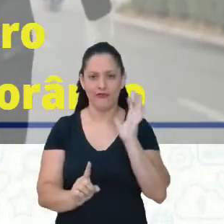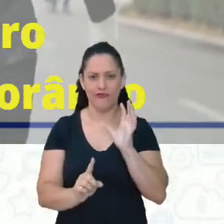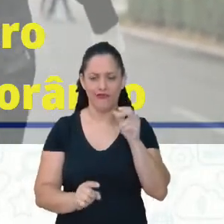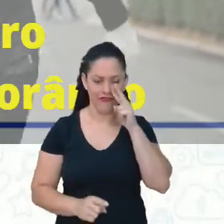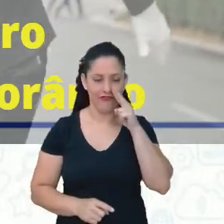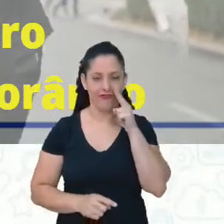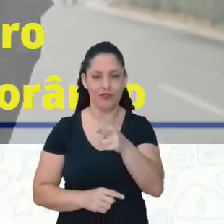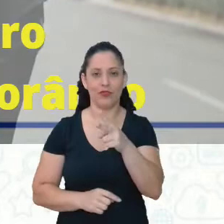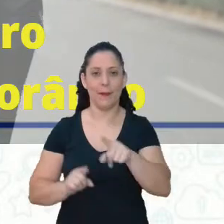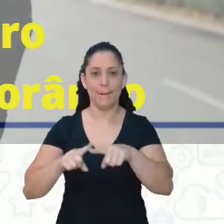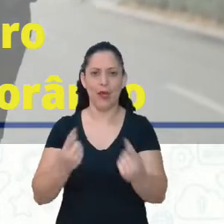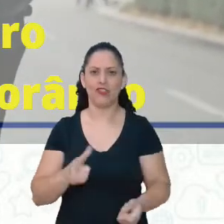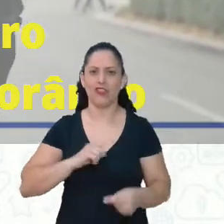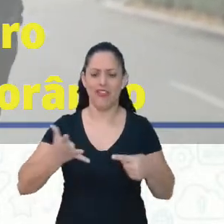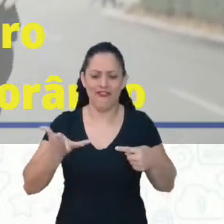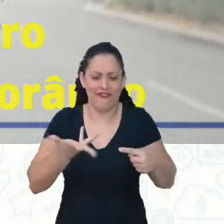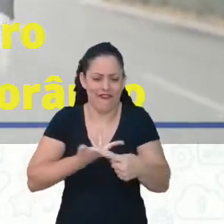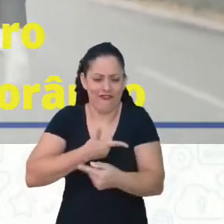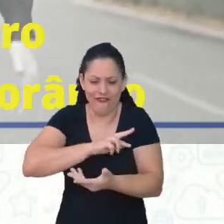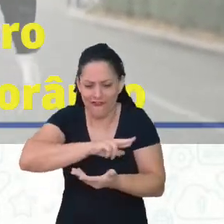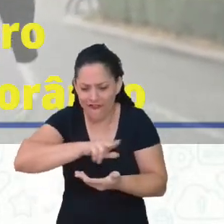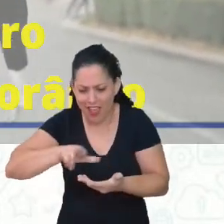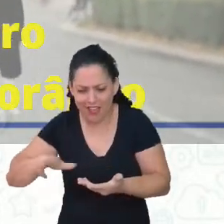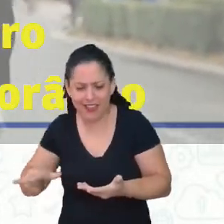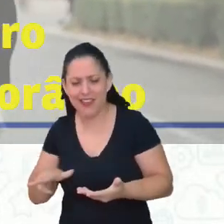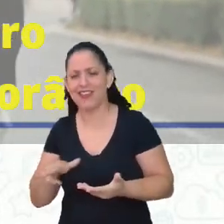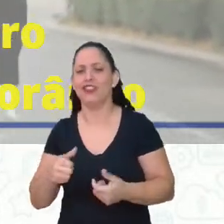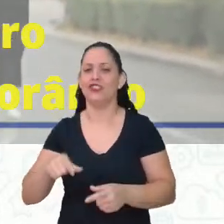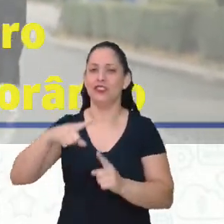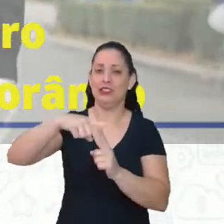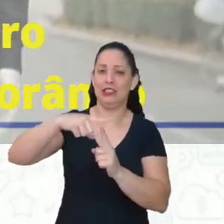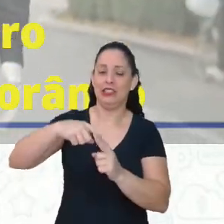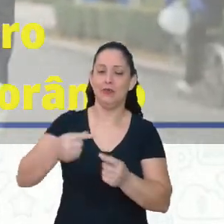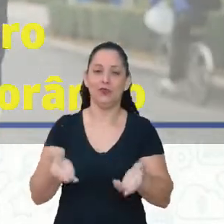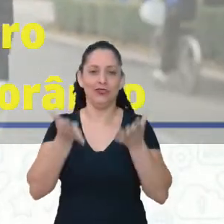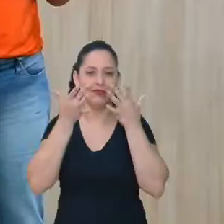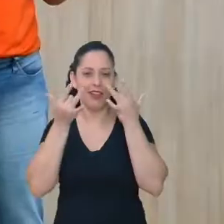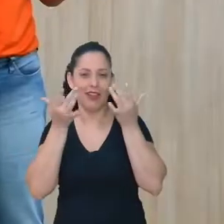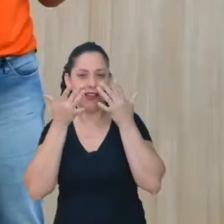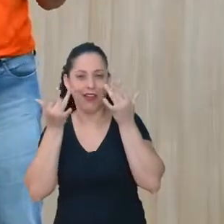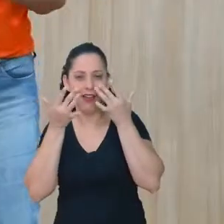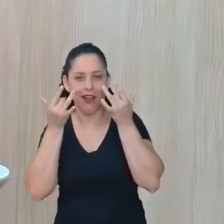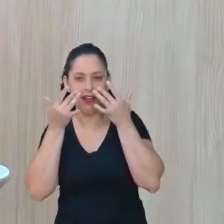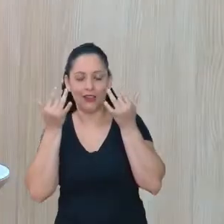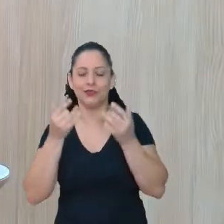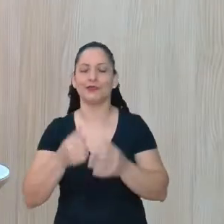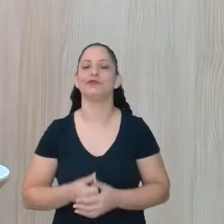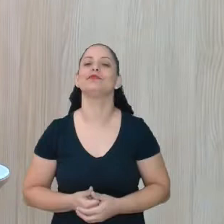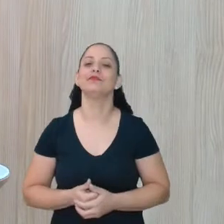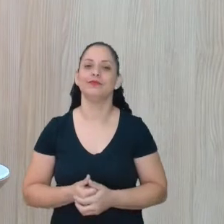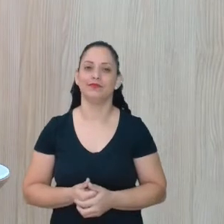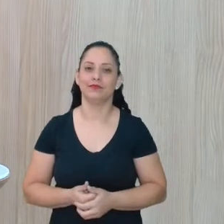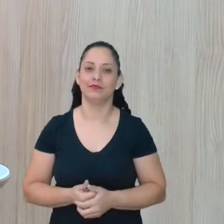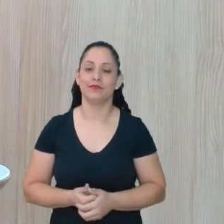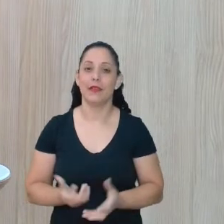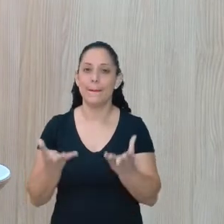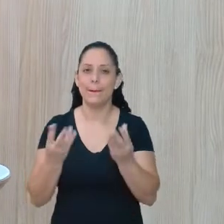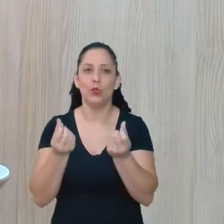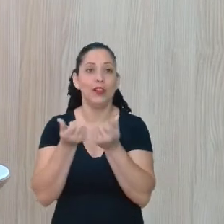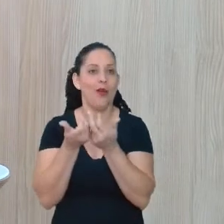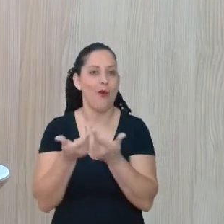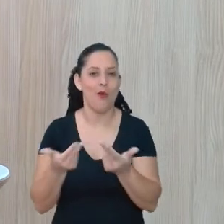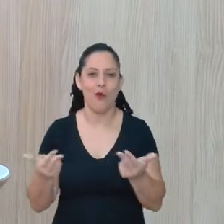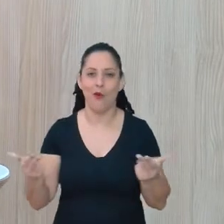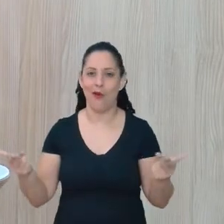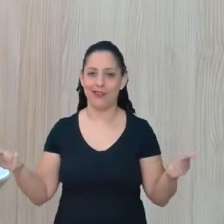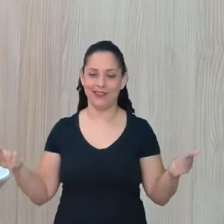Mas existiram muitos outros, como o Teatro do Absurdo, o Teatro da Crueldade. O Teatro da Crueldade, né? Samuel Beckett, minha gente, é muita coisa.